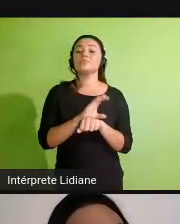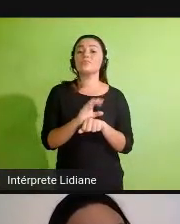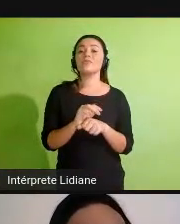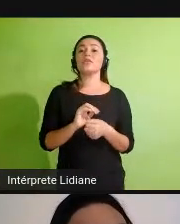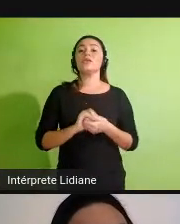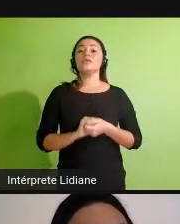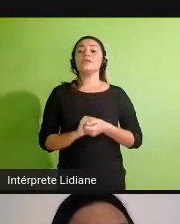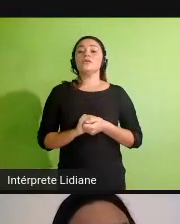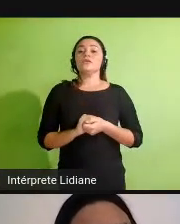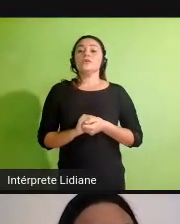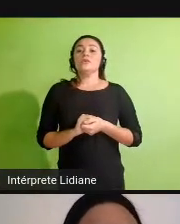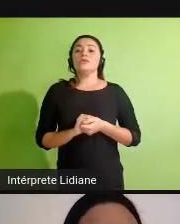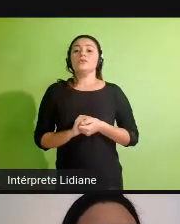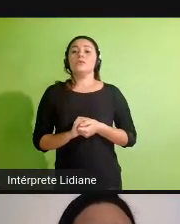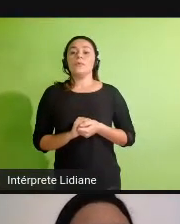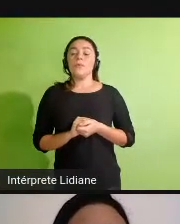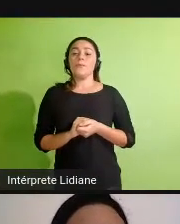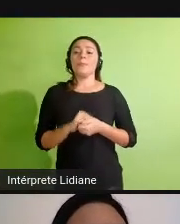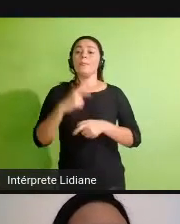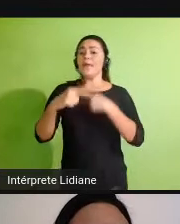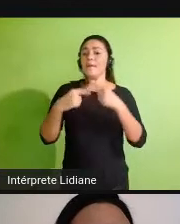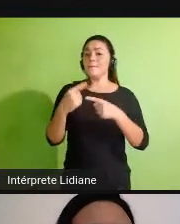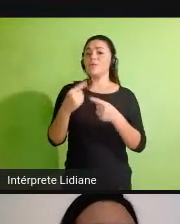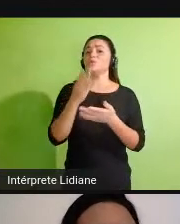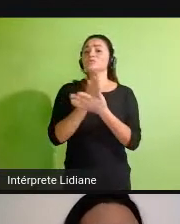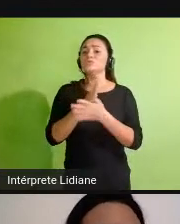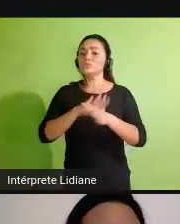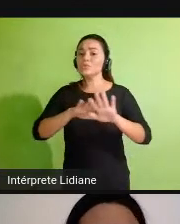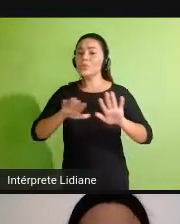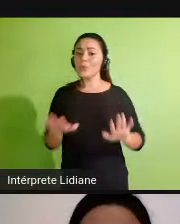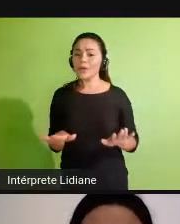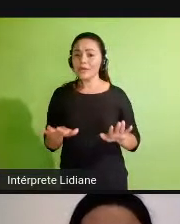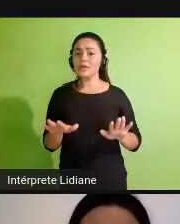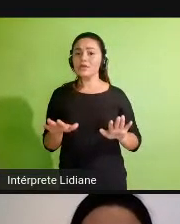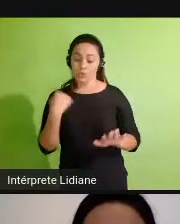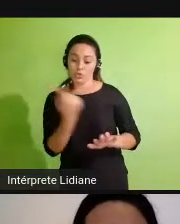gente concluiu, eles estavam no segundo ano. Acredito que